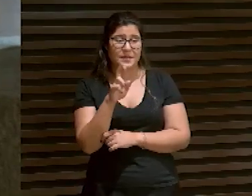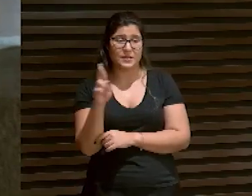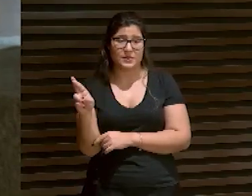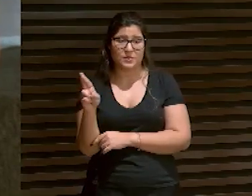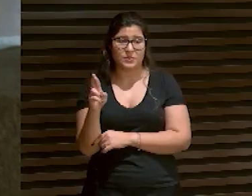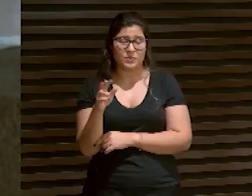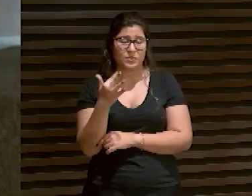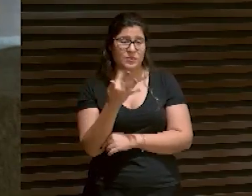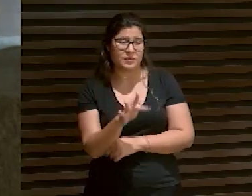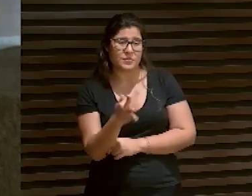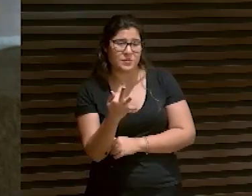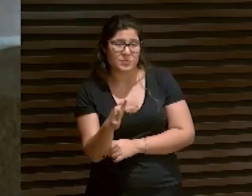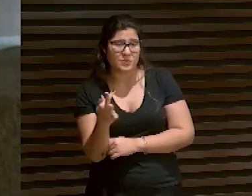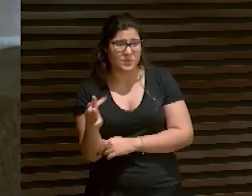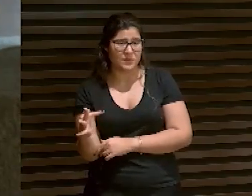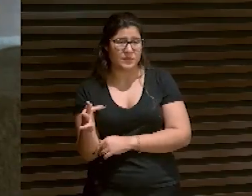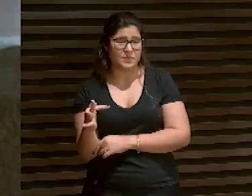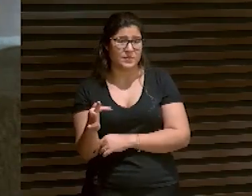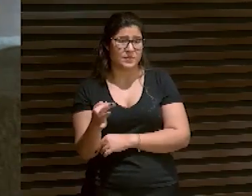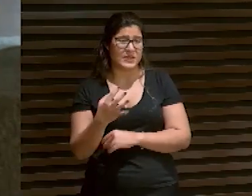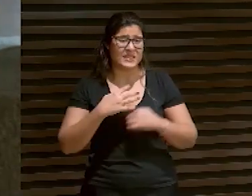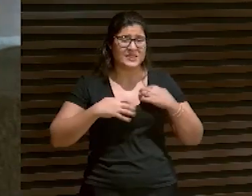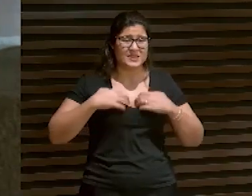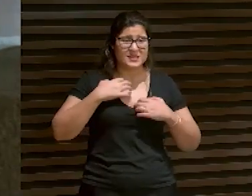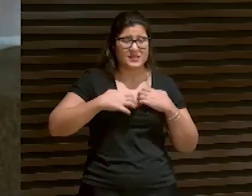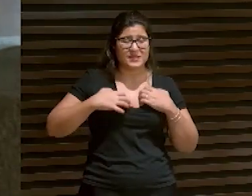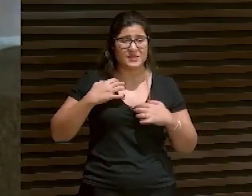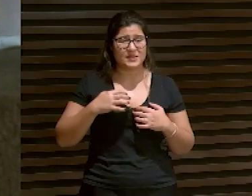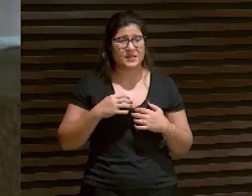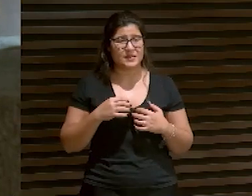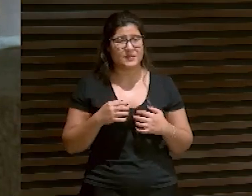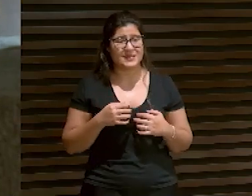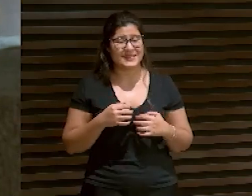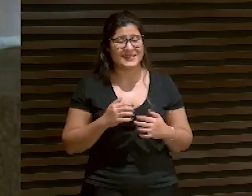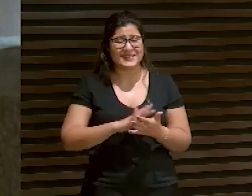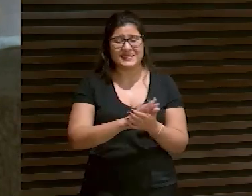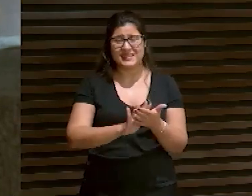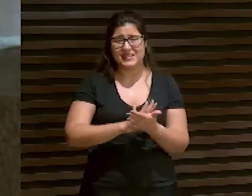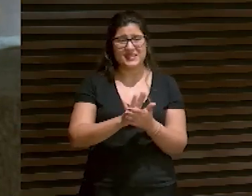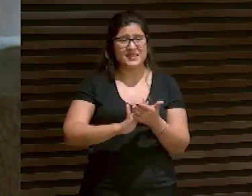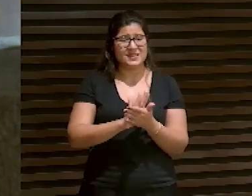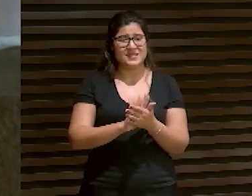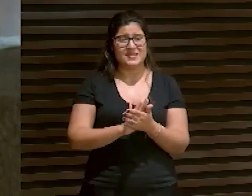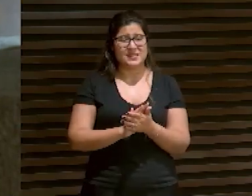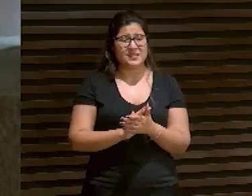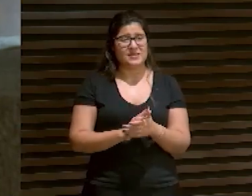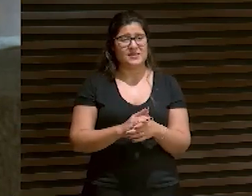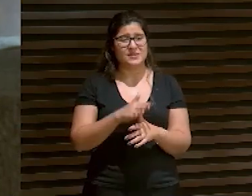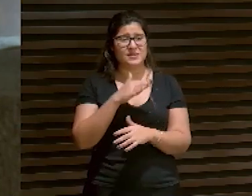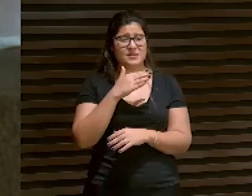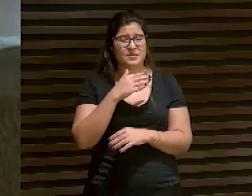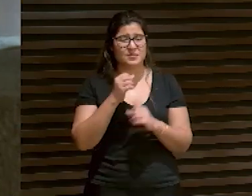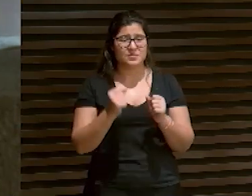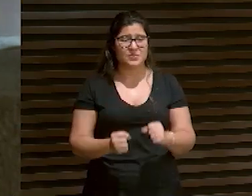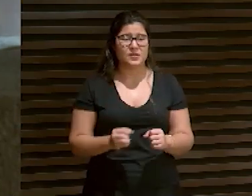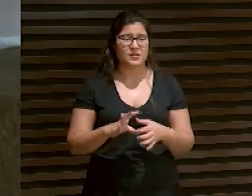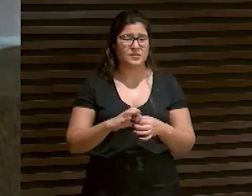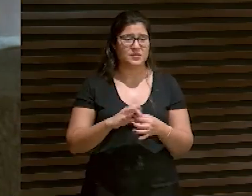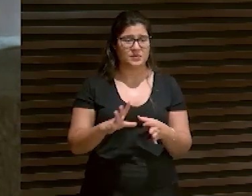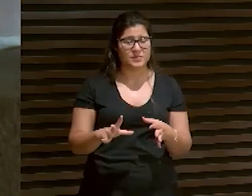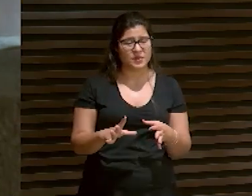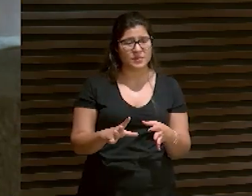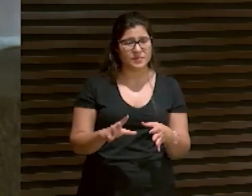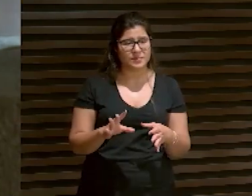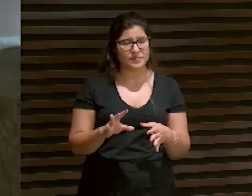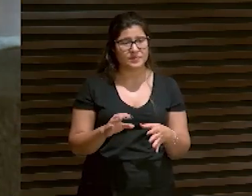ter, de estar tão angustiado a ponto de que nada pode livrá-lo dessa angústia, e ele quer morrer e ele não pode morrer.